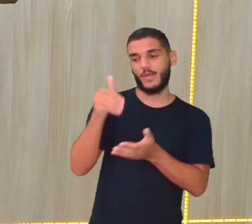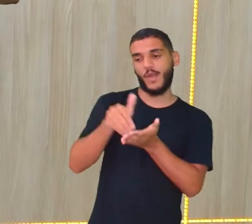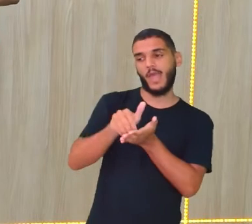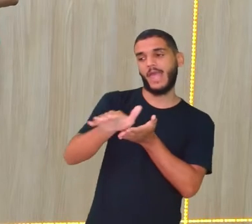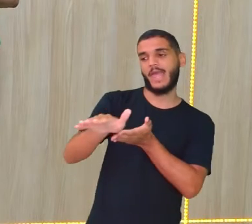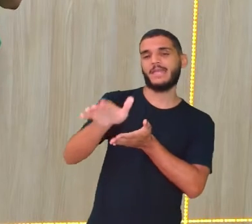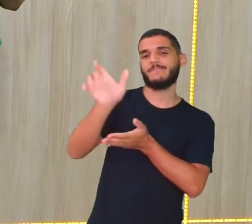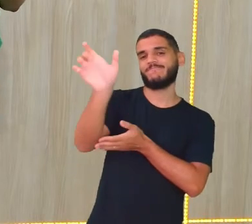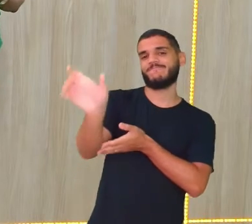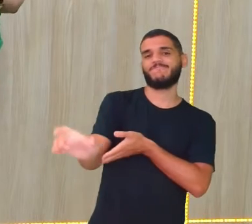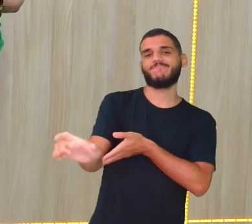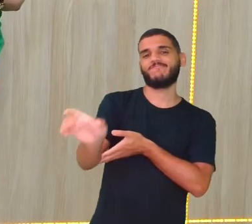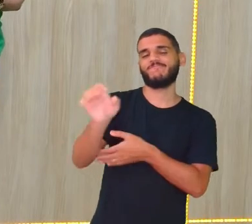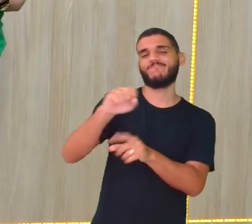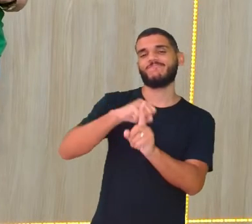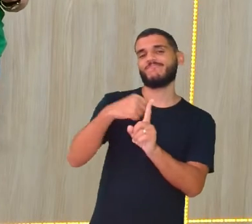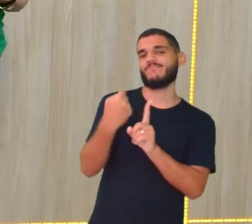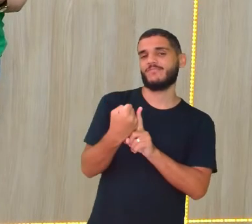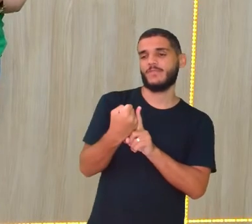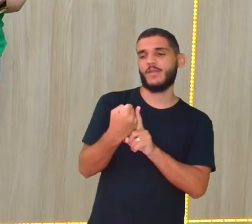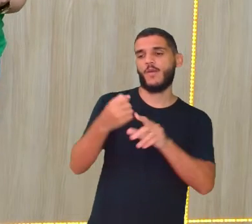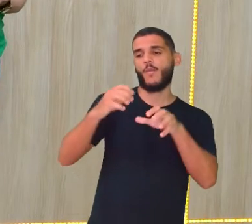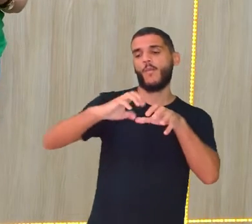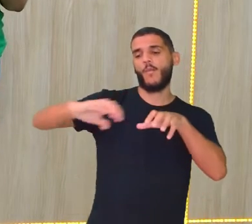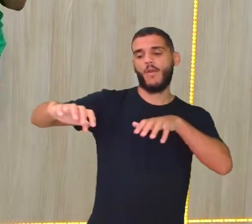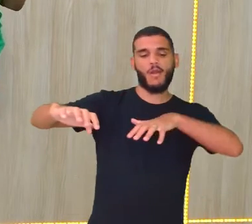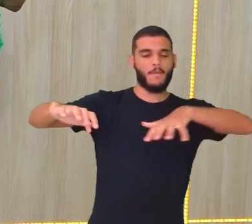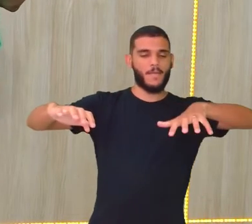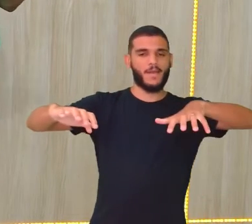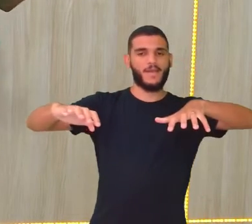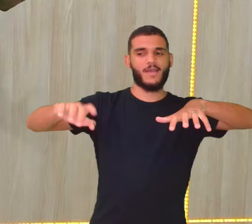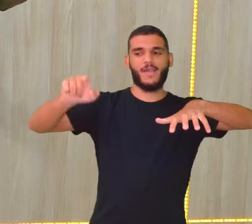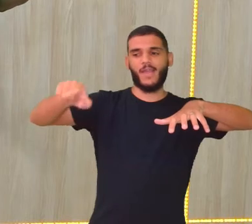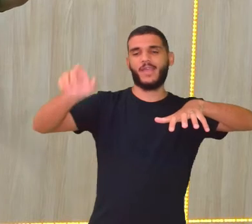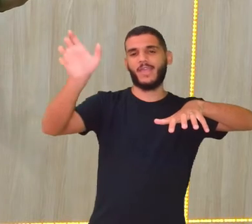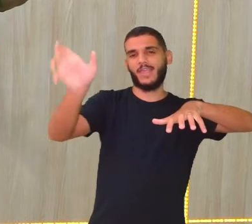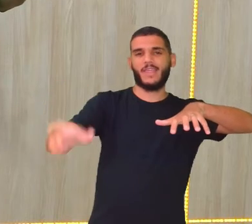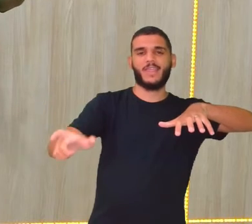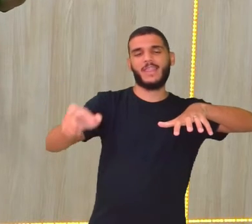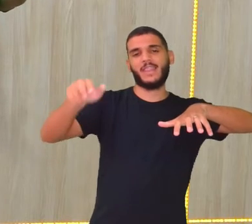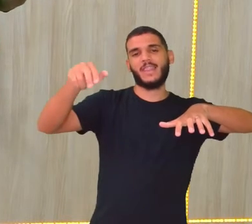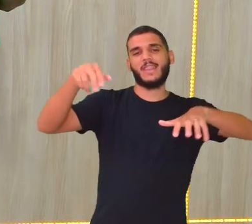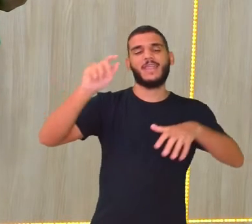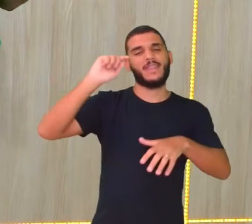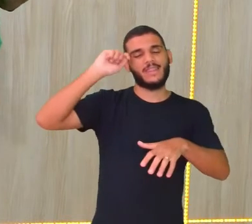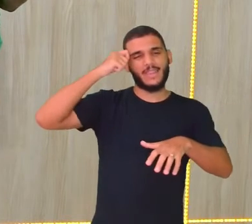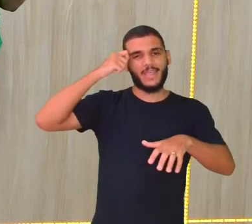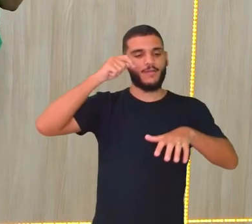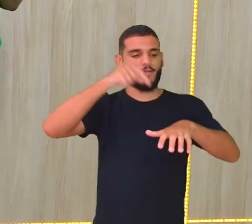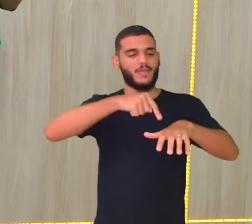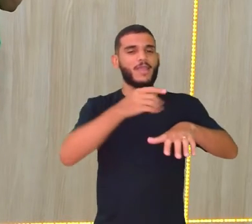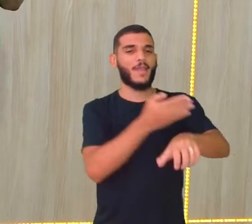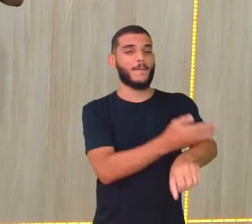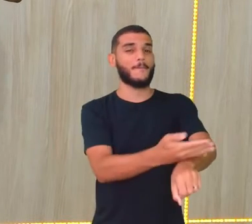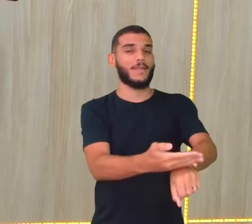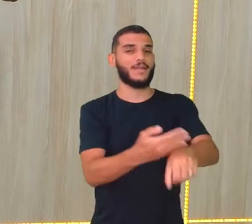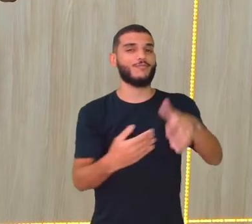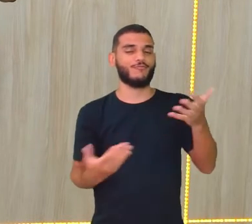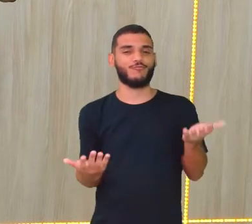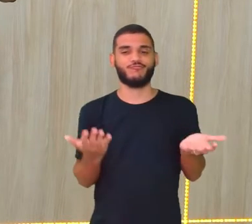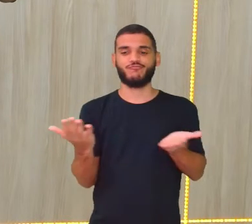eles convivessem ali com as pessoas brancas, né, com os antigos senhores deles, né, de